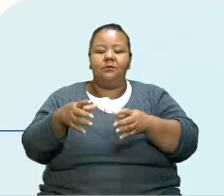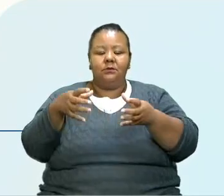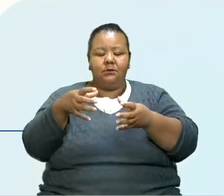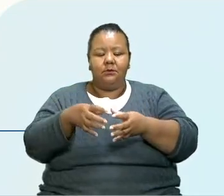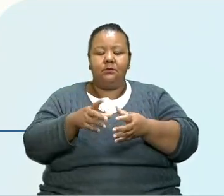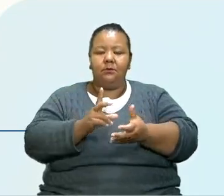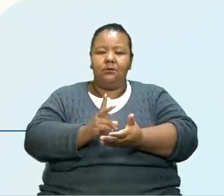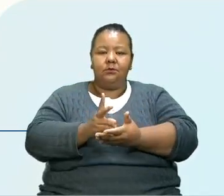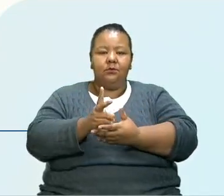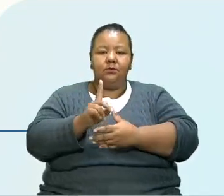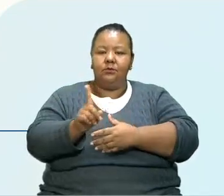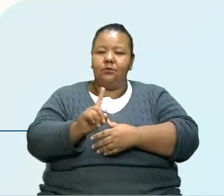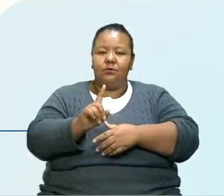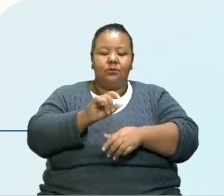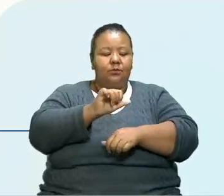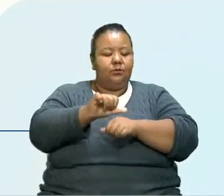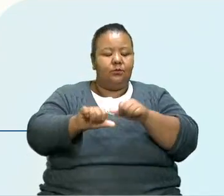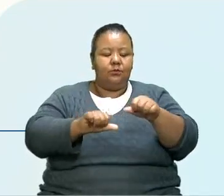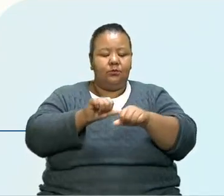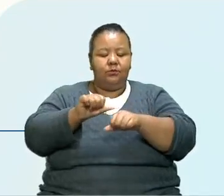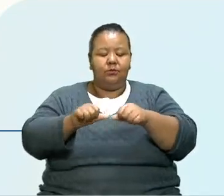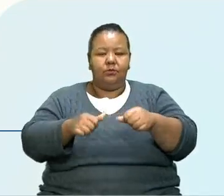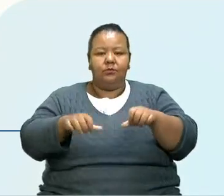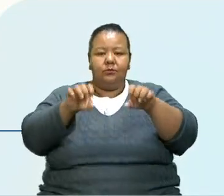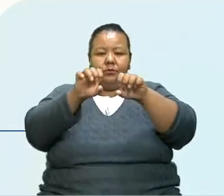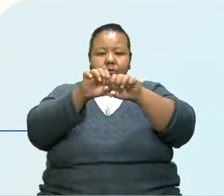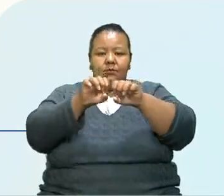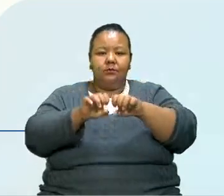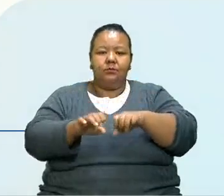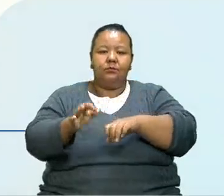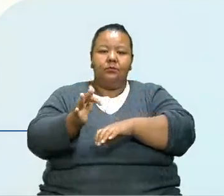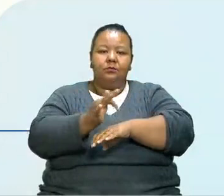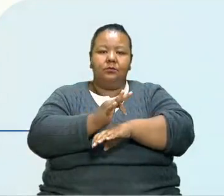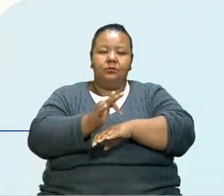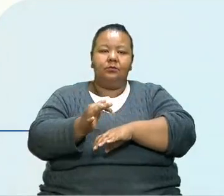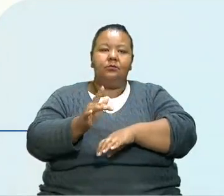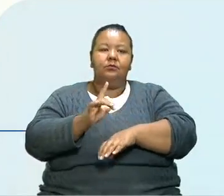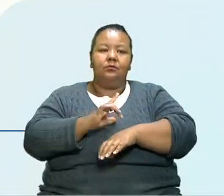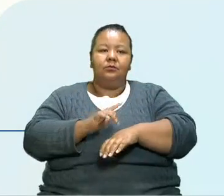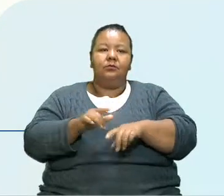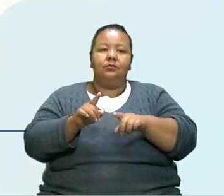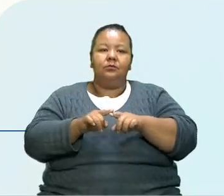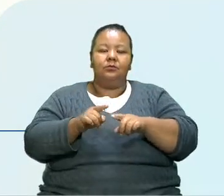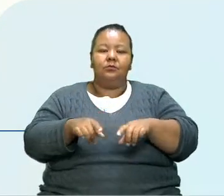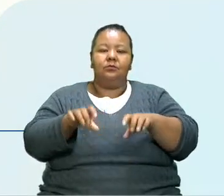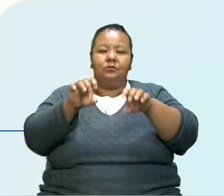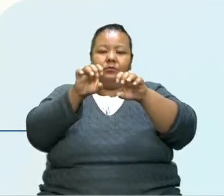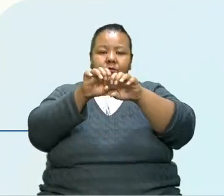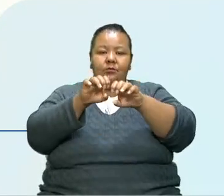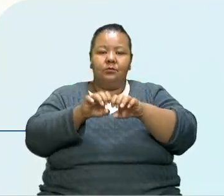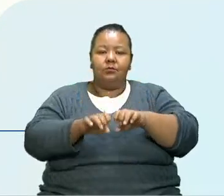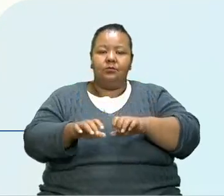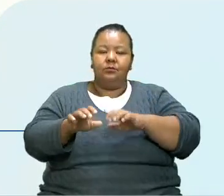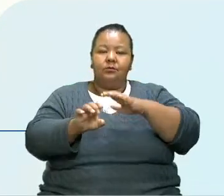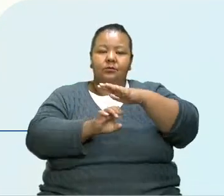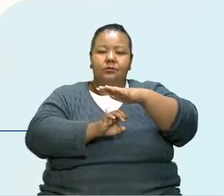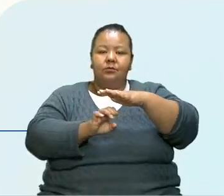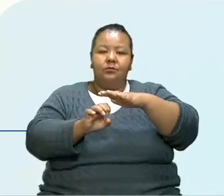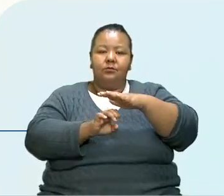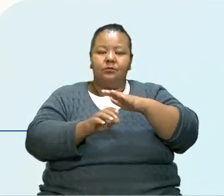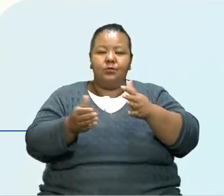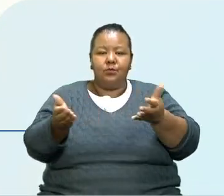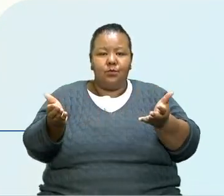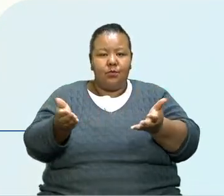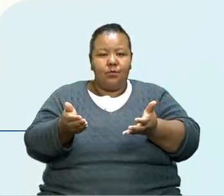ela é permanente, ela não muda, ela tem uma estrutura formal. E aí eu também tenho as minhas estruturas organizacionais